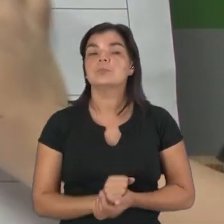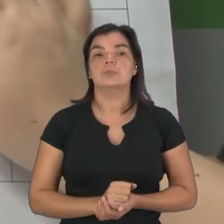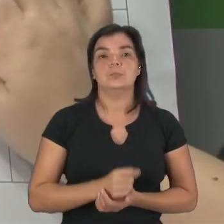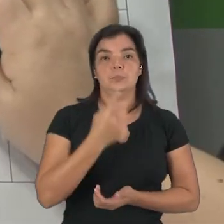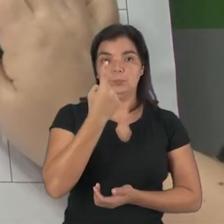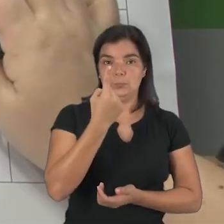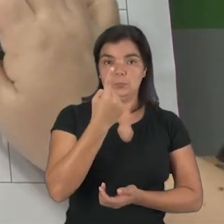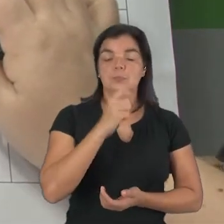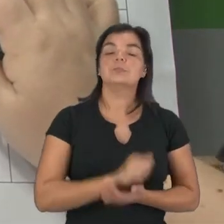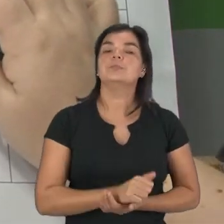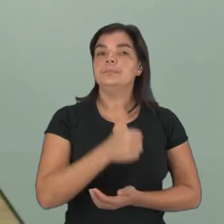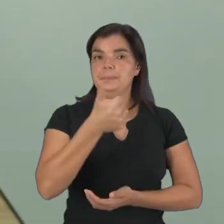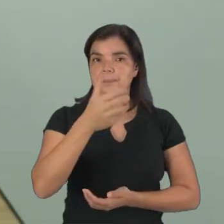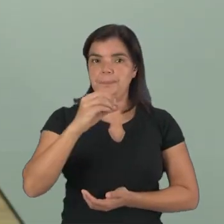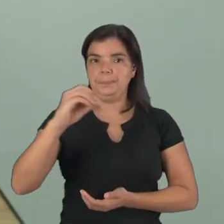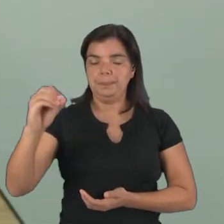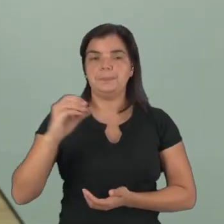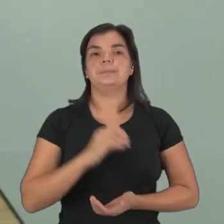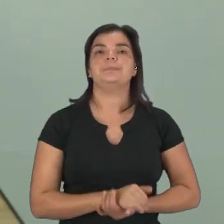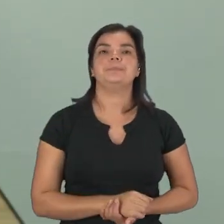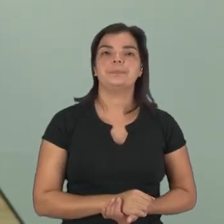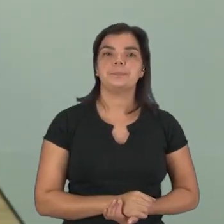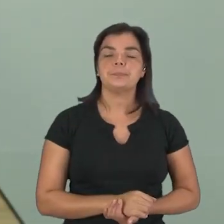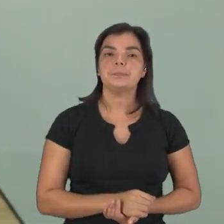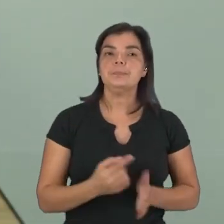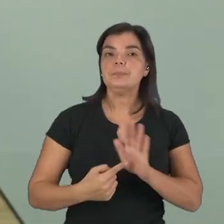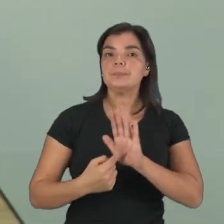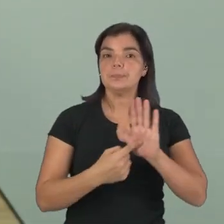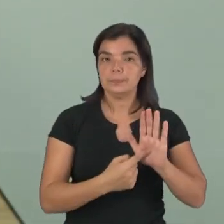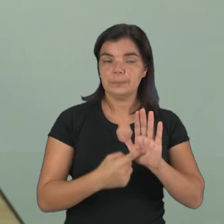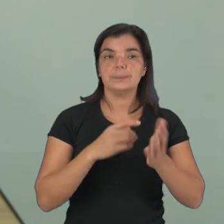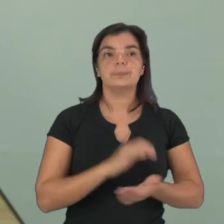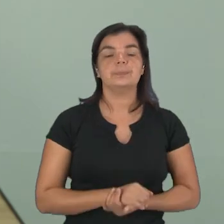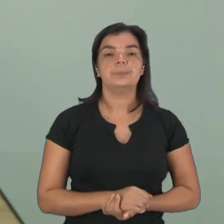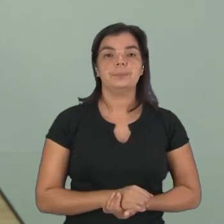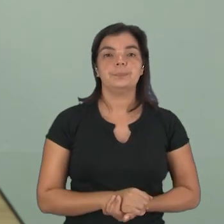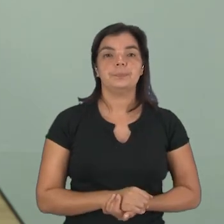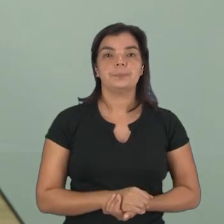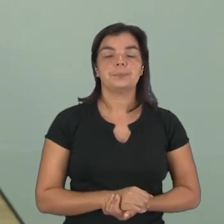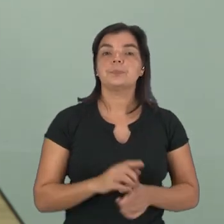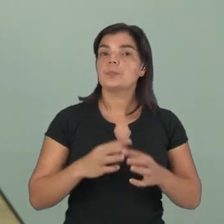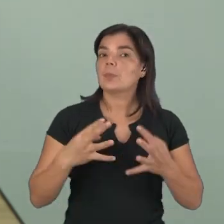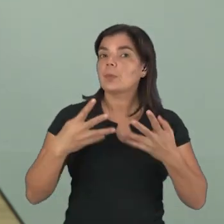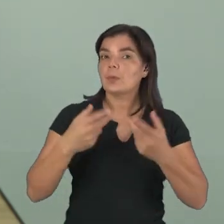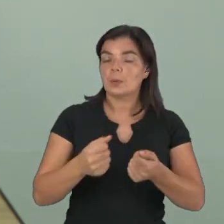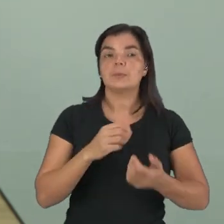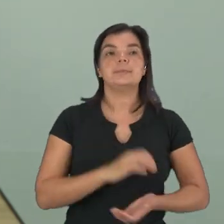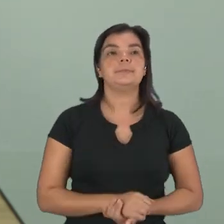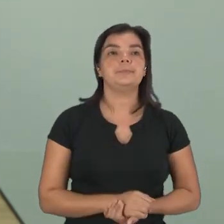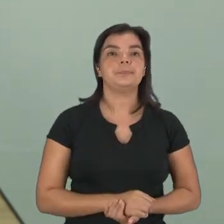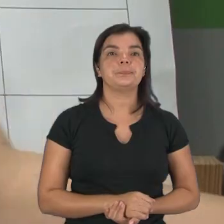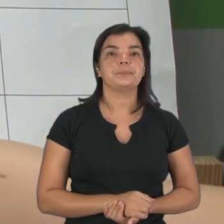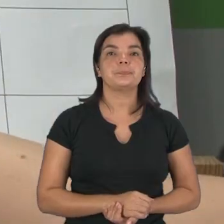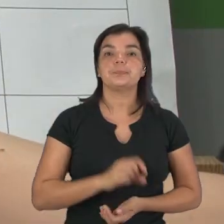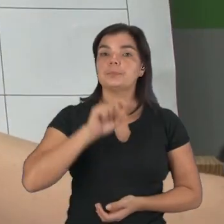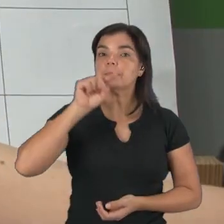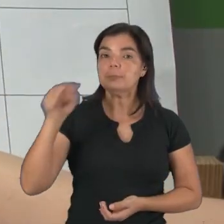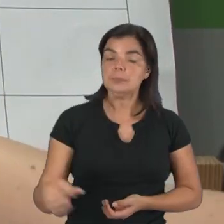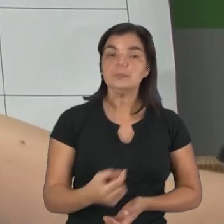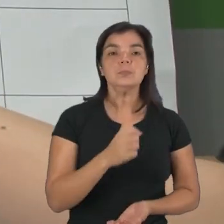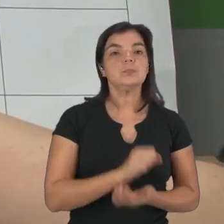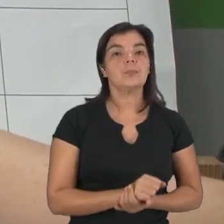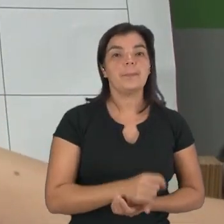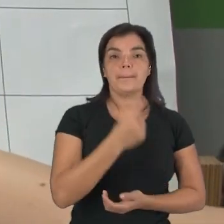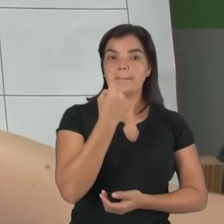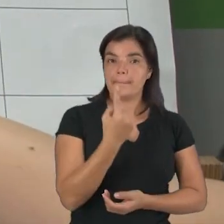uma unidade em 100 partes. Está representando a centésima parte de um todo. E o milésimo é quando eu